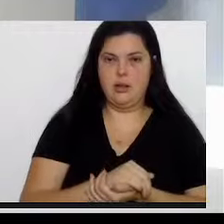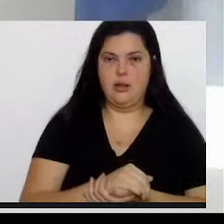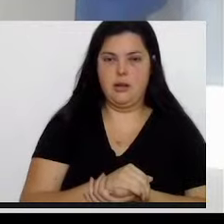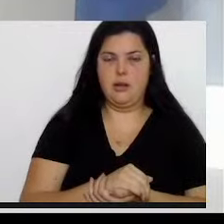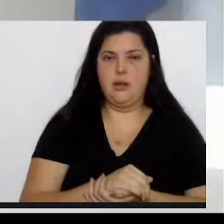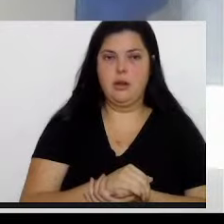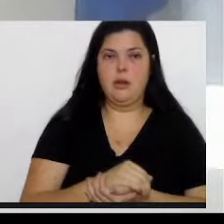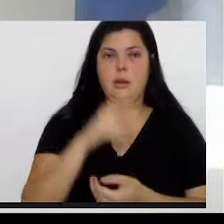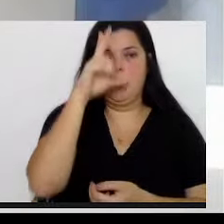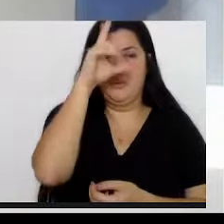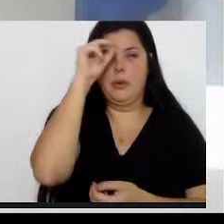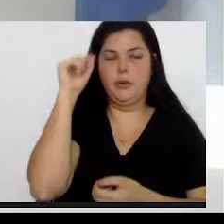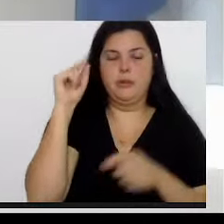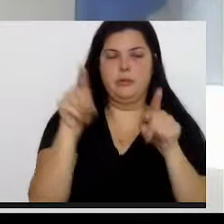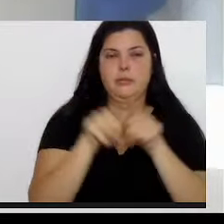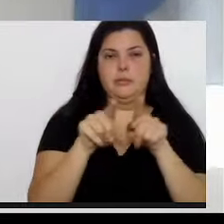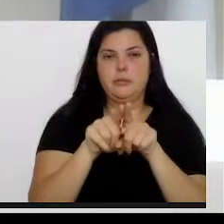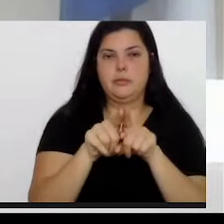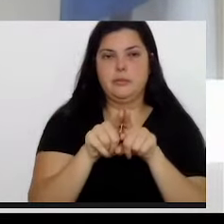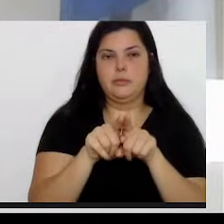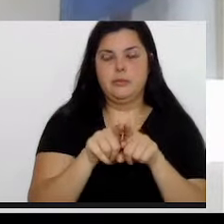Municipal,